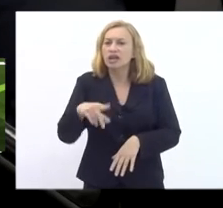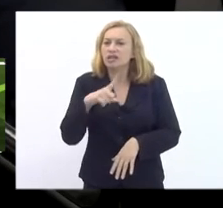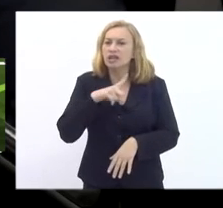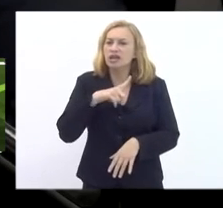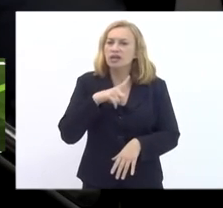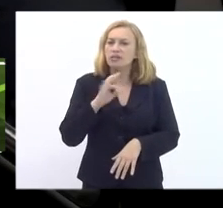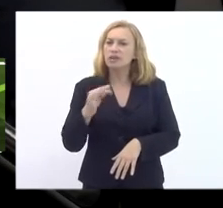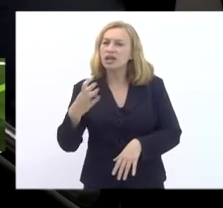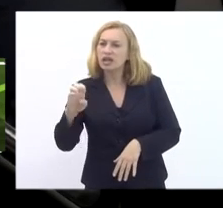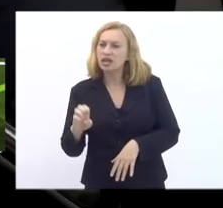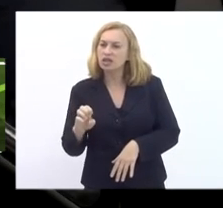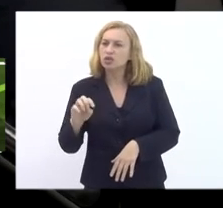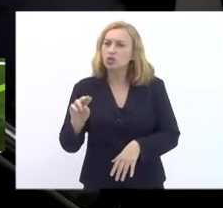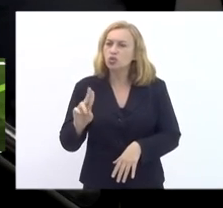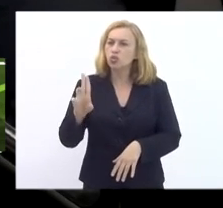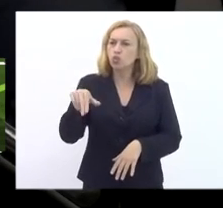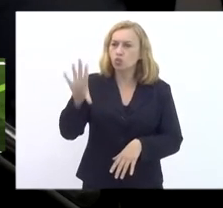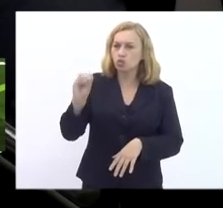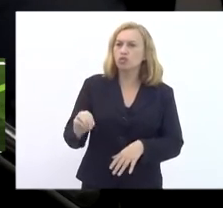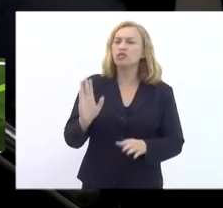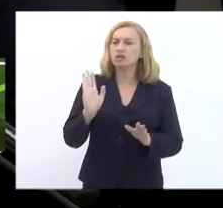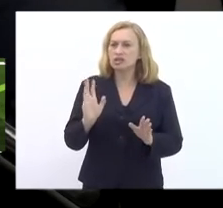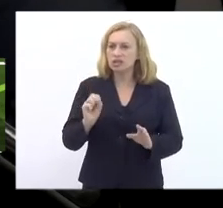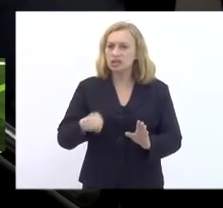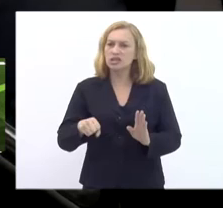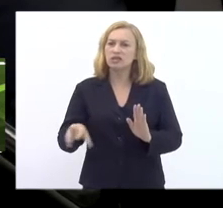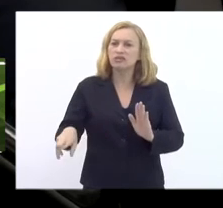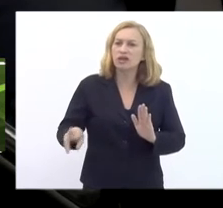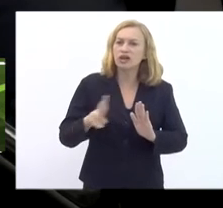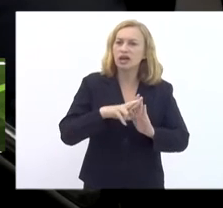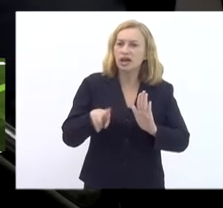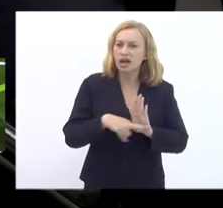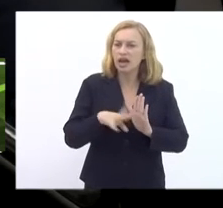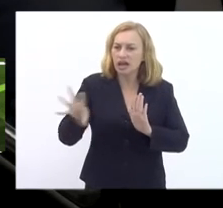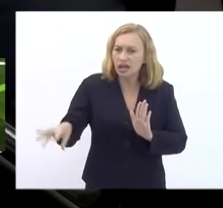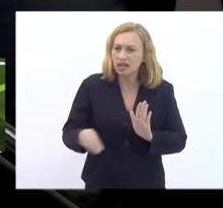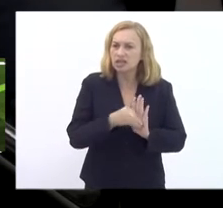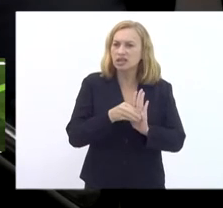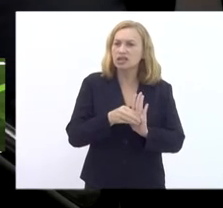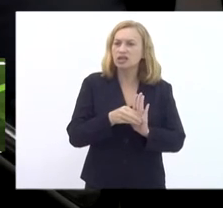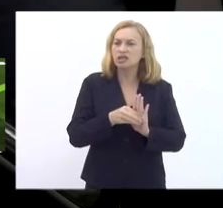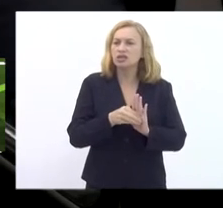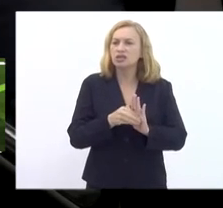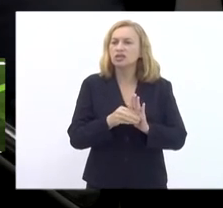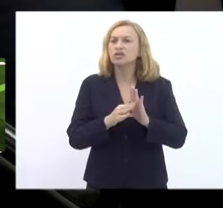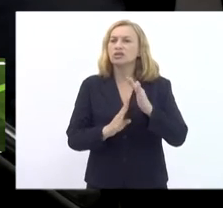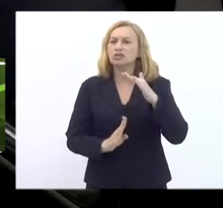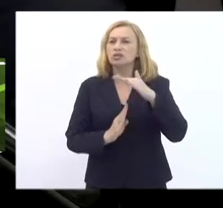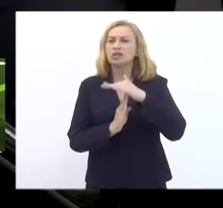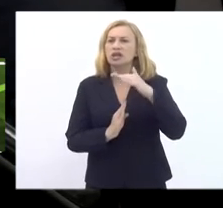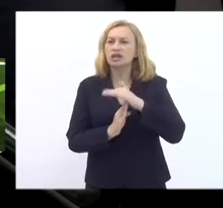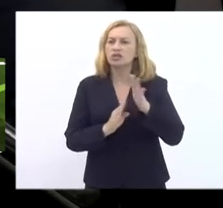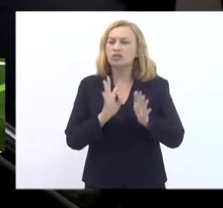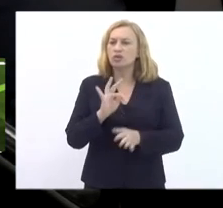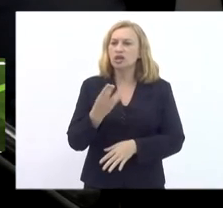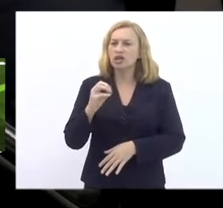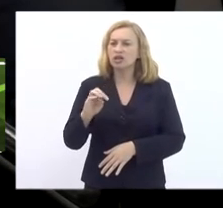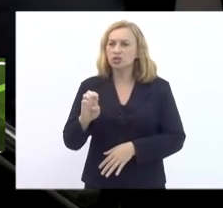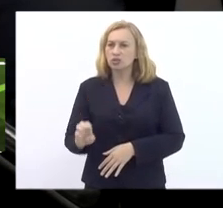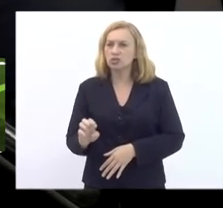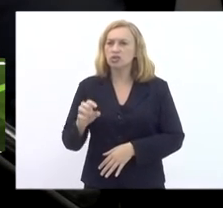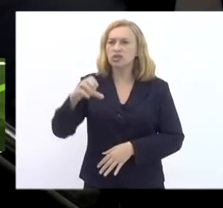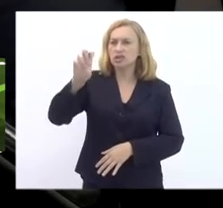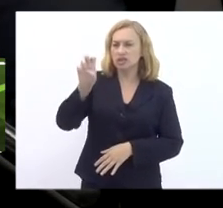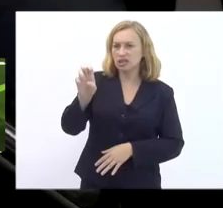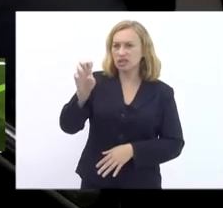único. Então, vai entrar, sim, na regra do teto do bilhete único de R$ 8,55, arcando o